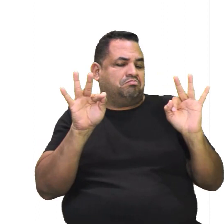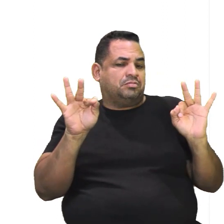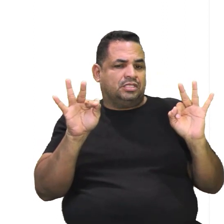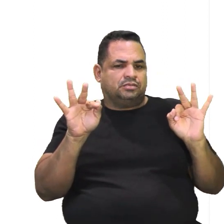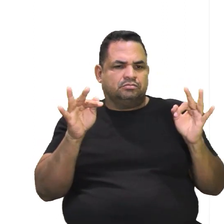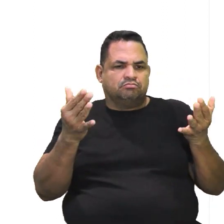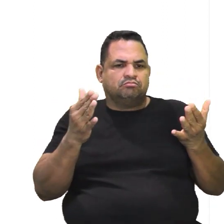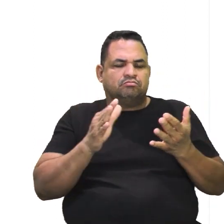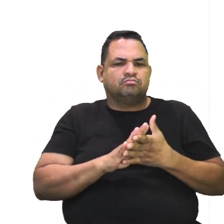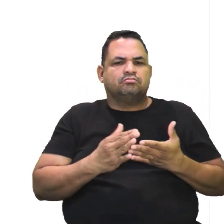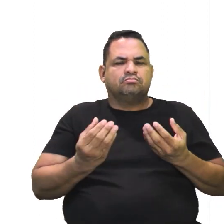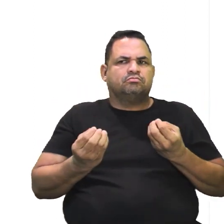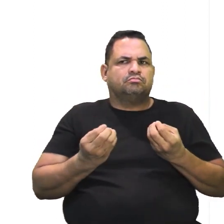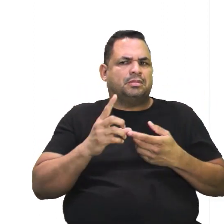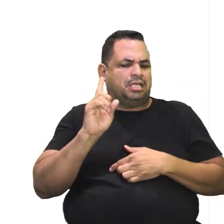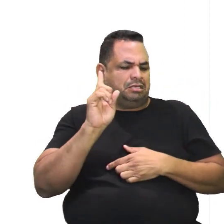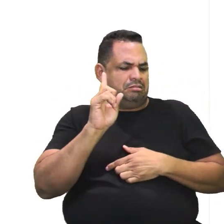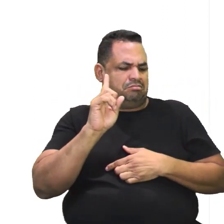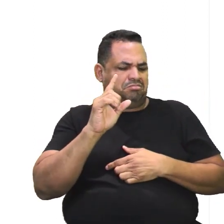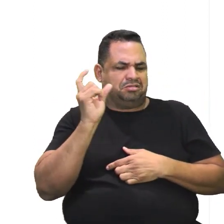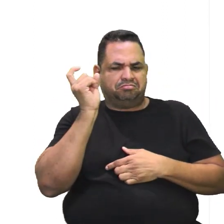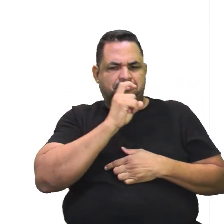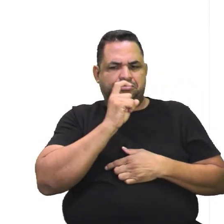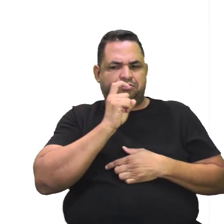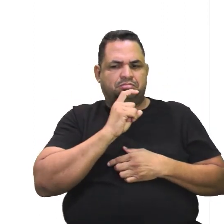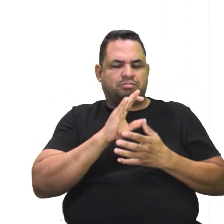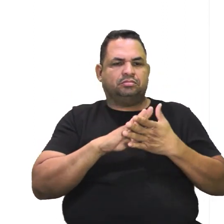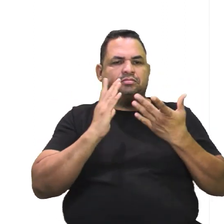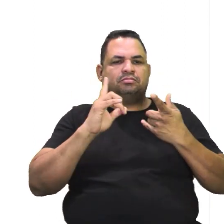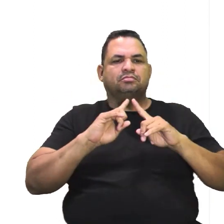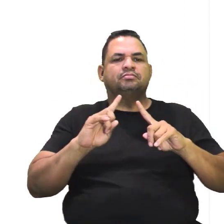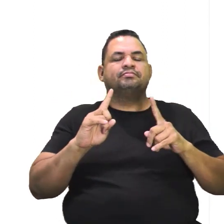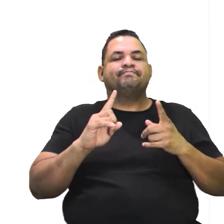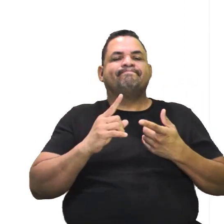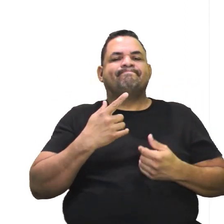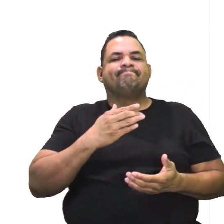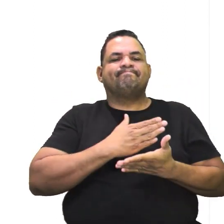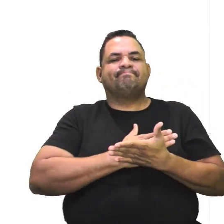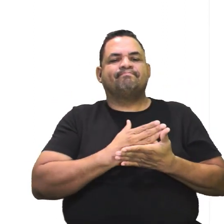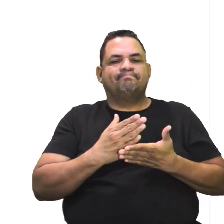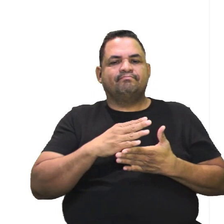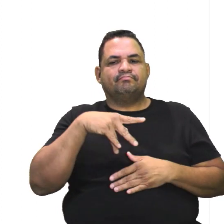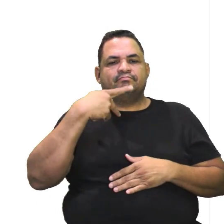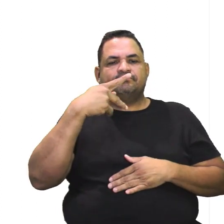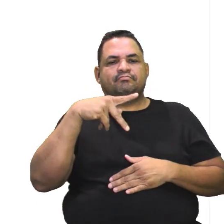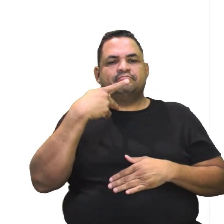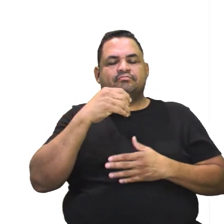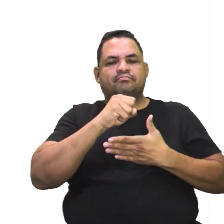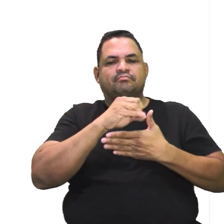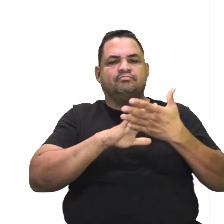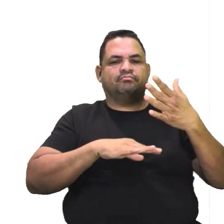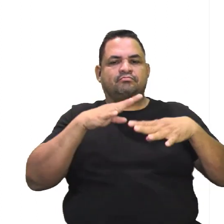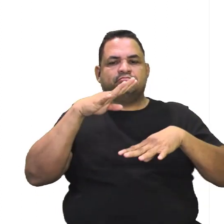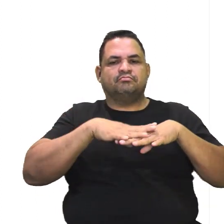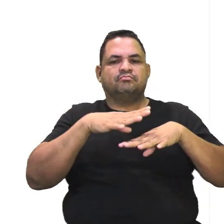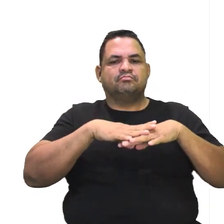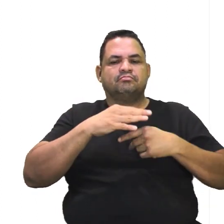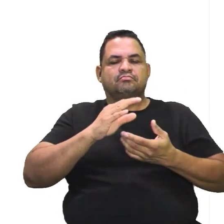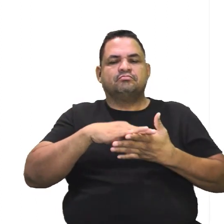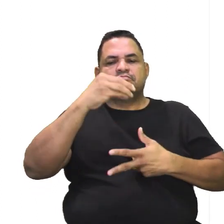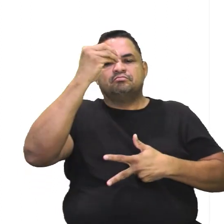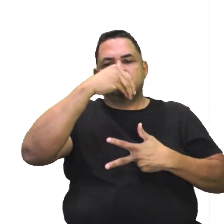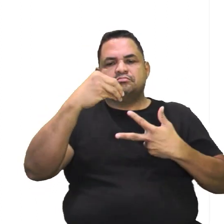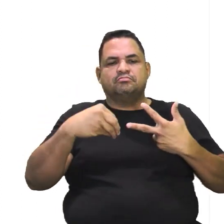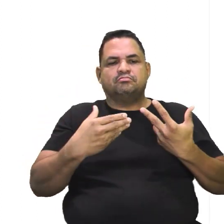do que parece. Aí vocês falam assim, não, professor, não, mentira. Então olha só, vamos começar já falando sobre as questões de matemática no